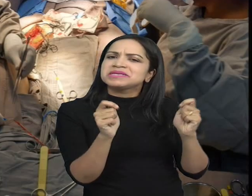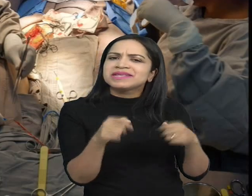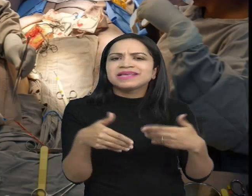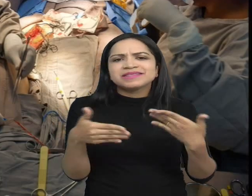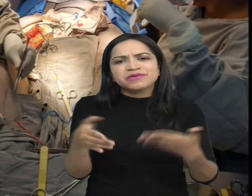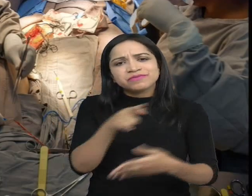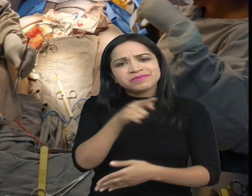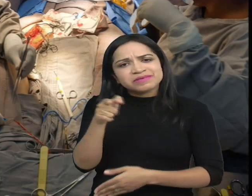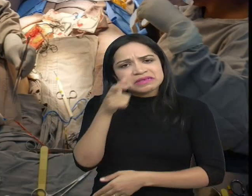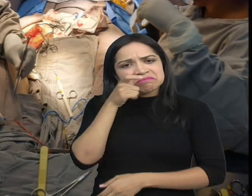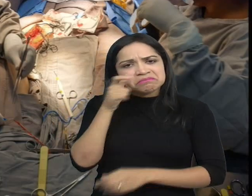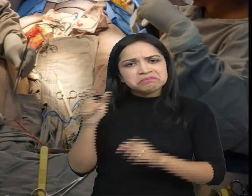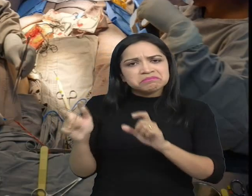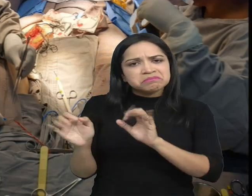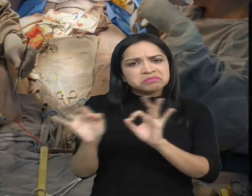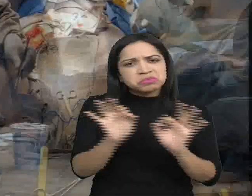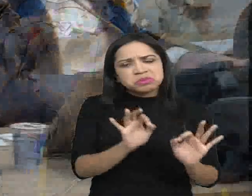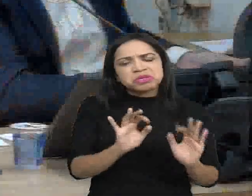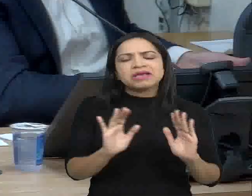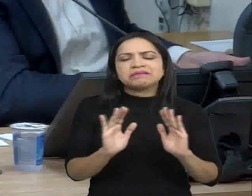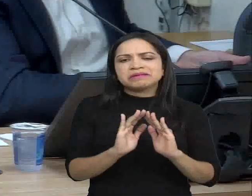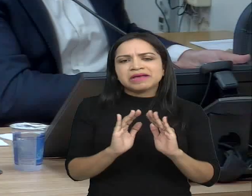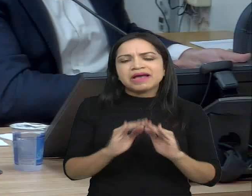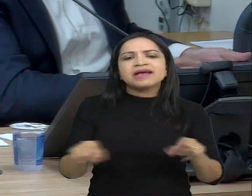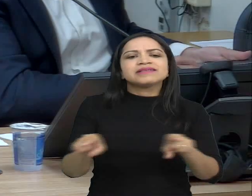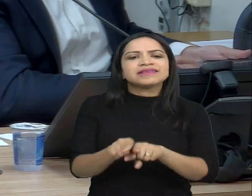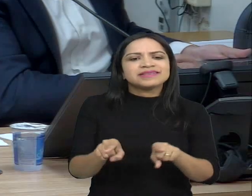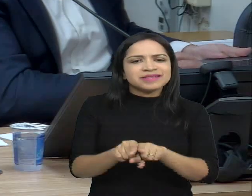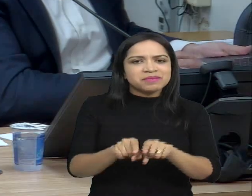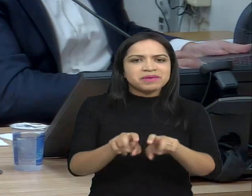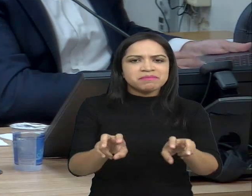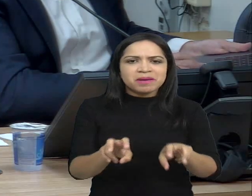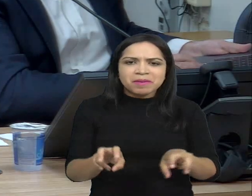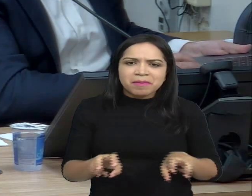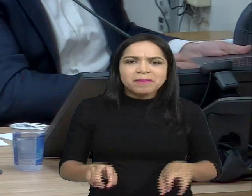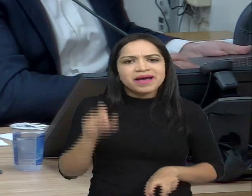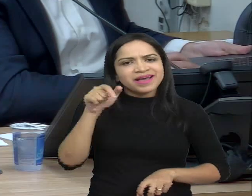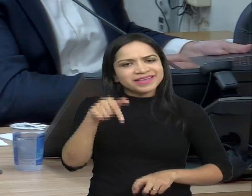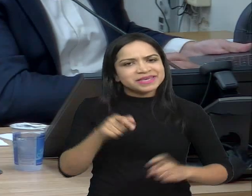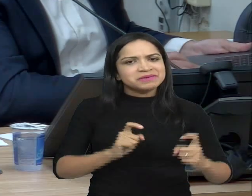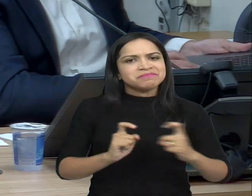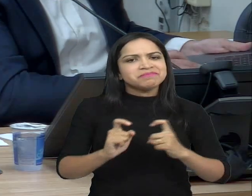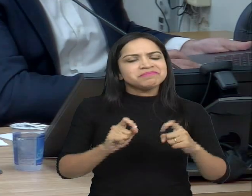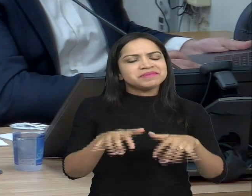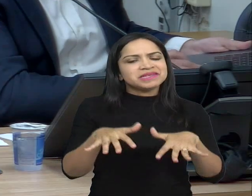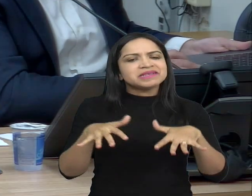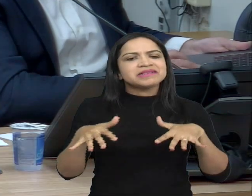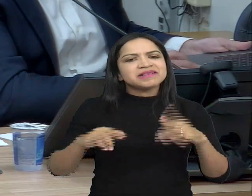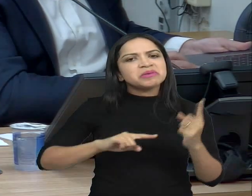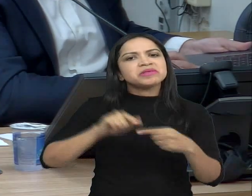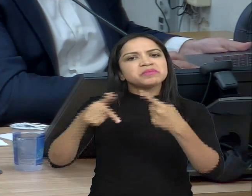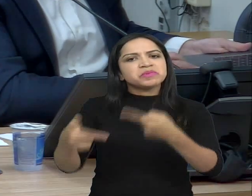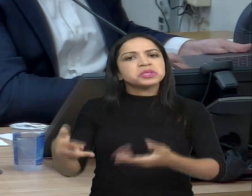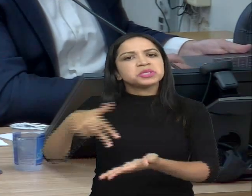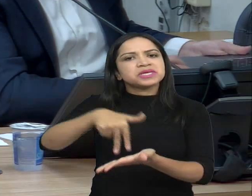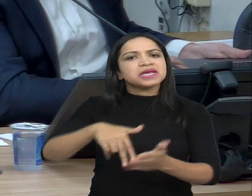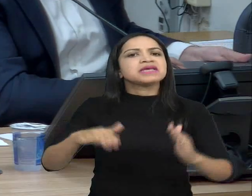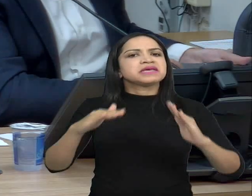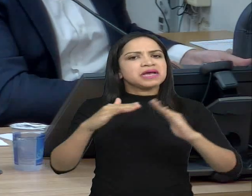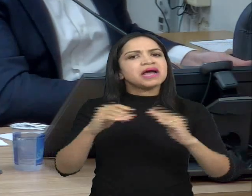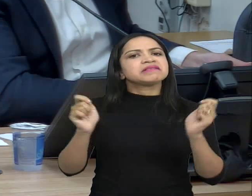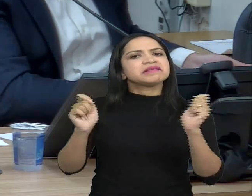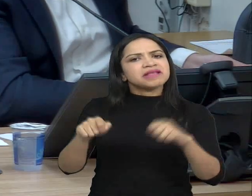acredito que vai falar com a comunidade toda lá do Compromo, né? Como é importante, né, dona Vilta? Vê se consegue colocar direto. Sim.